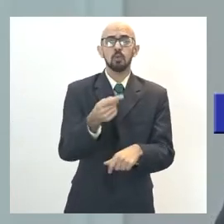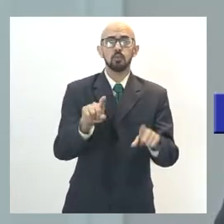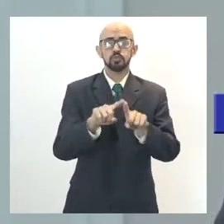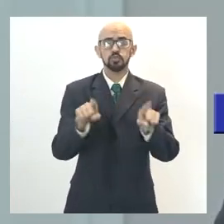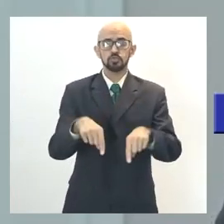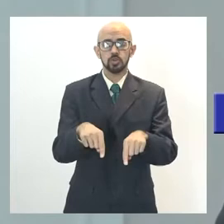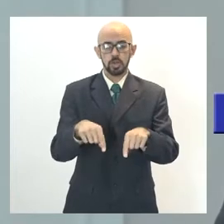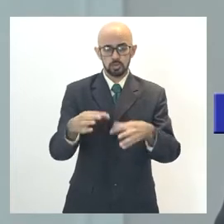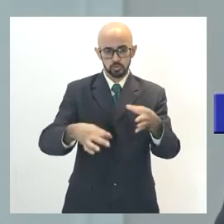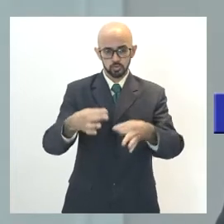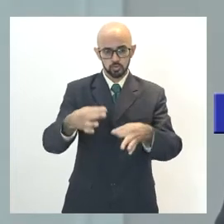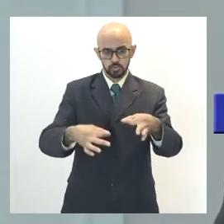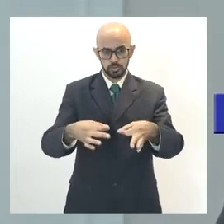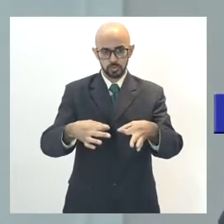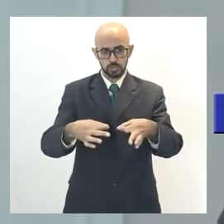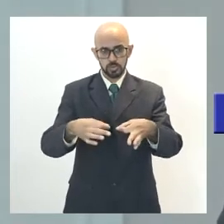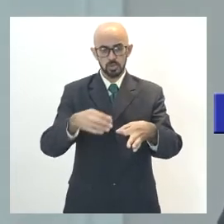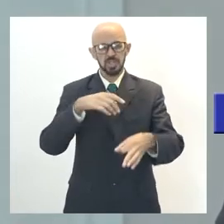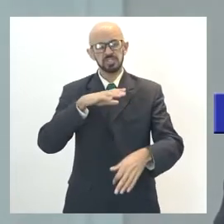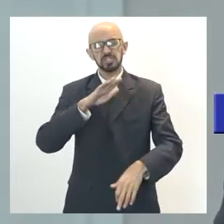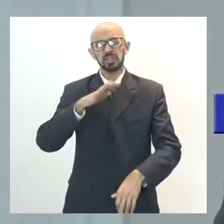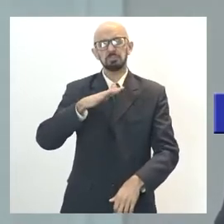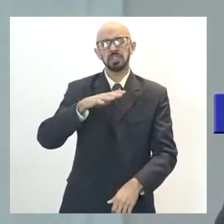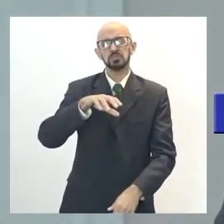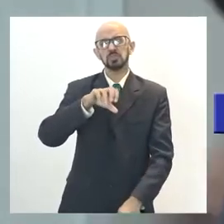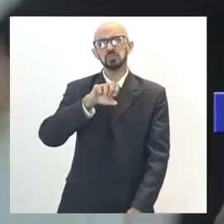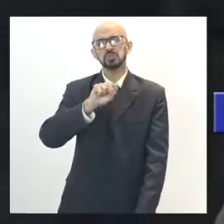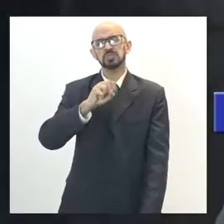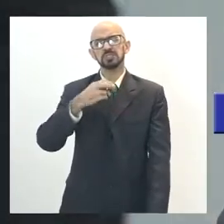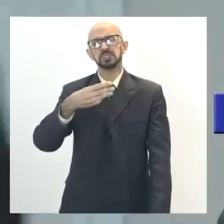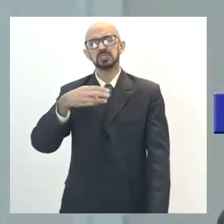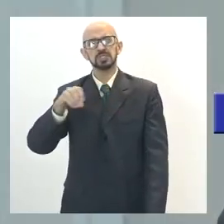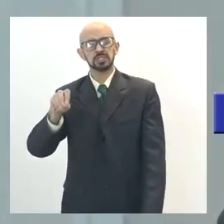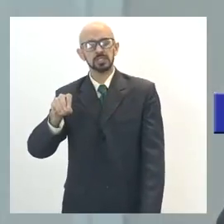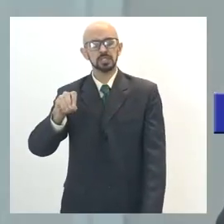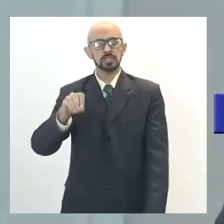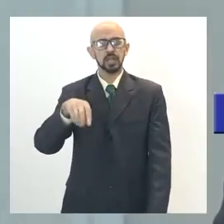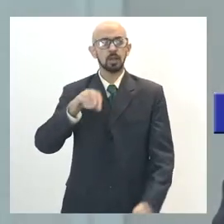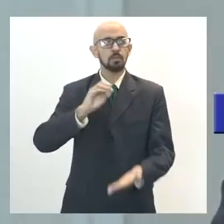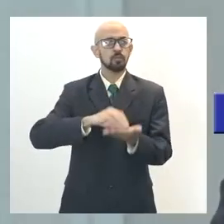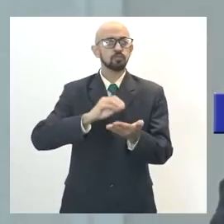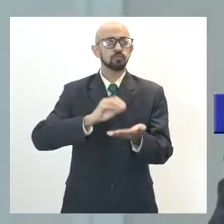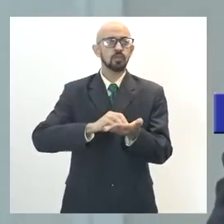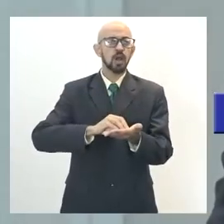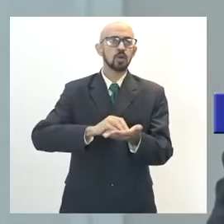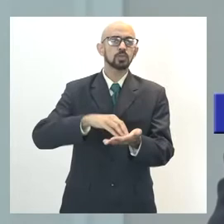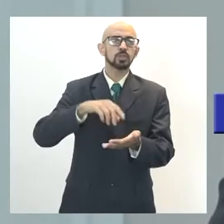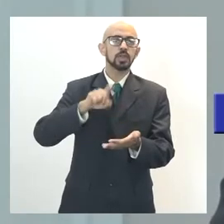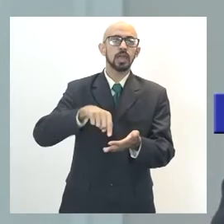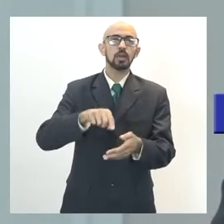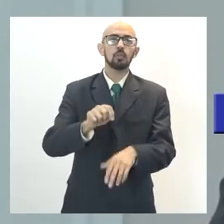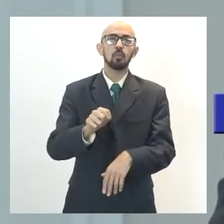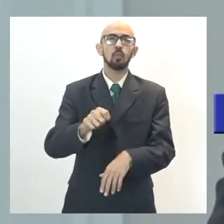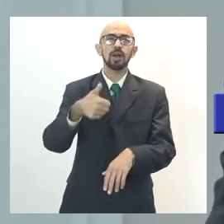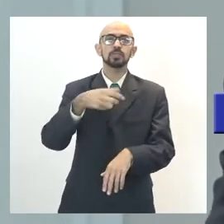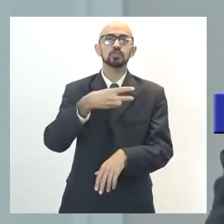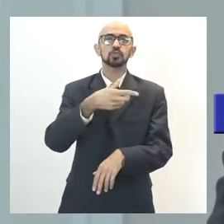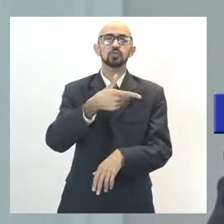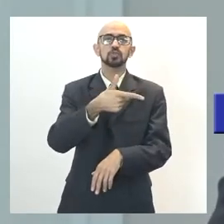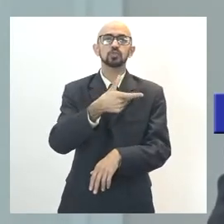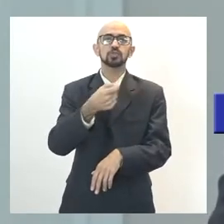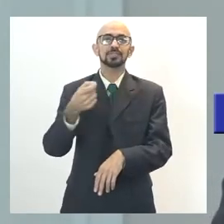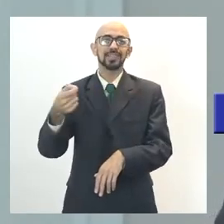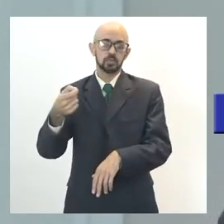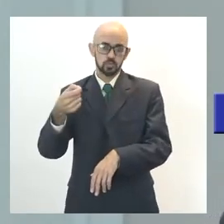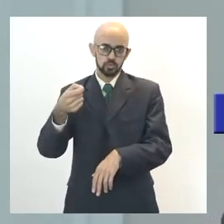hoje temos 800 de 830 um defe que chega a quase 200 magistrados ou